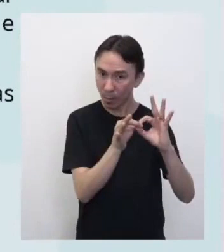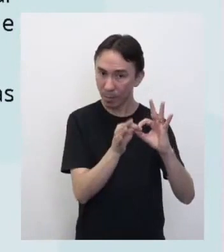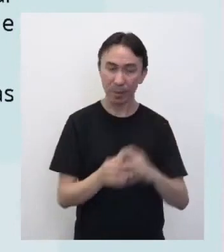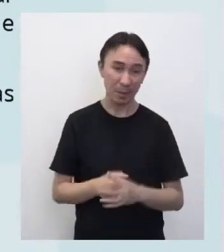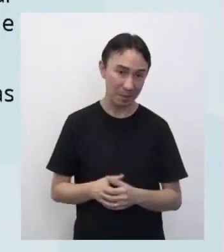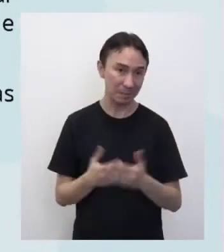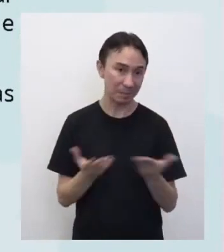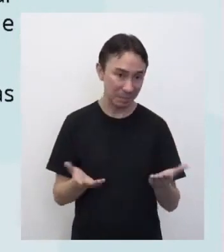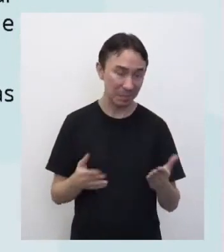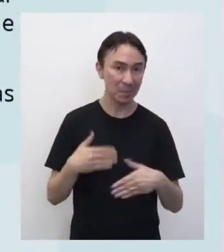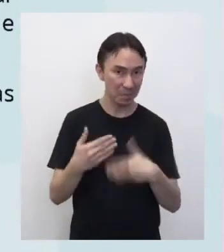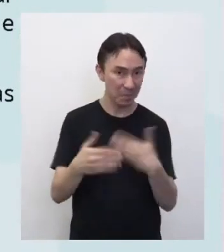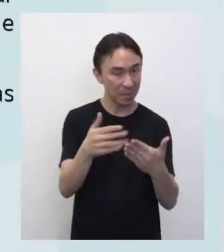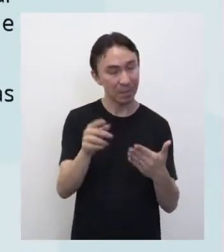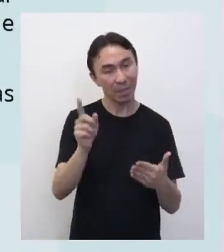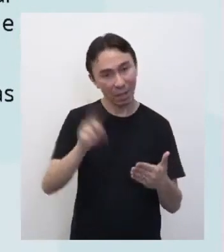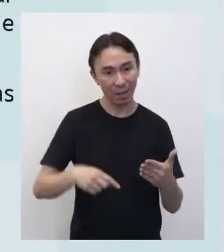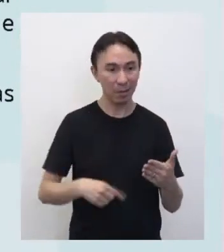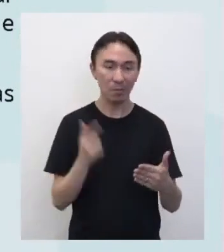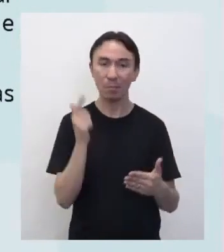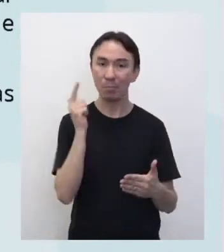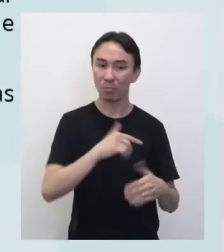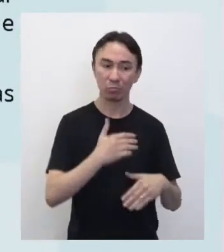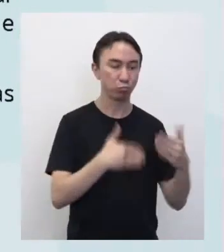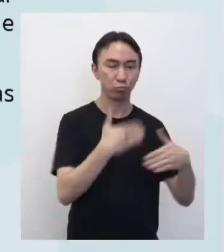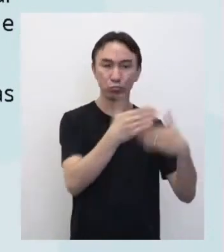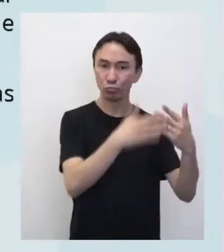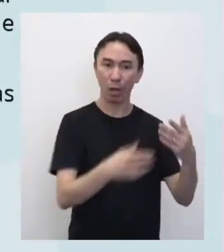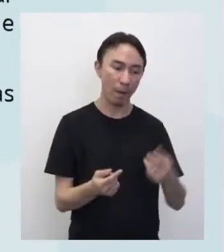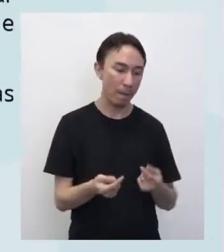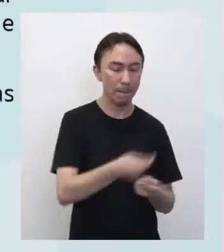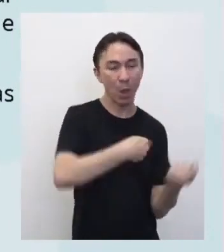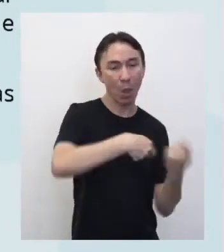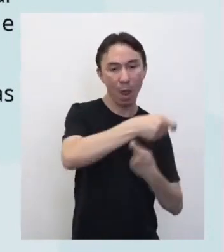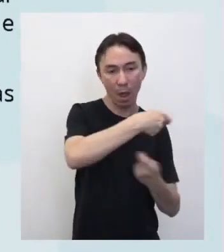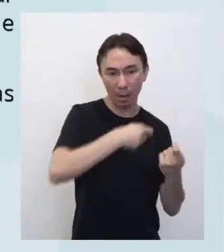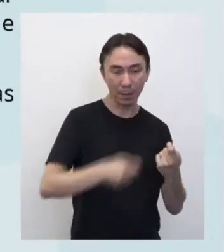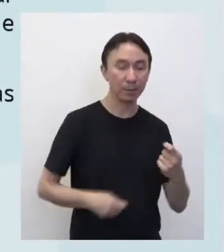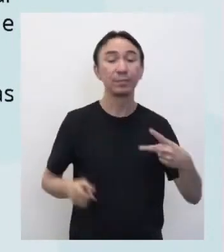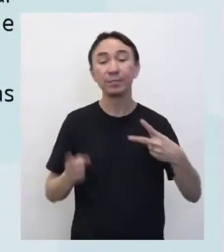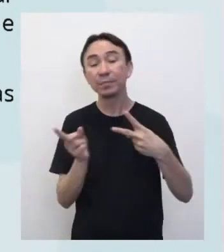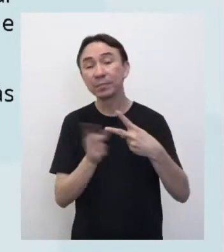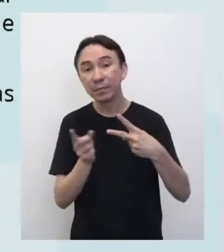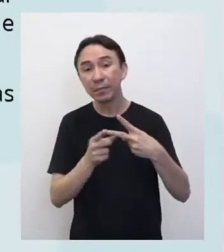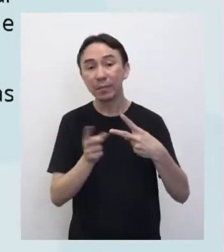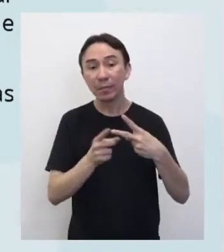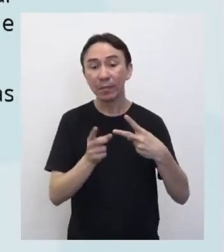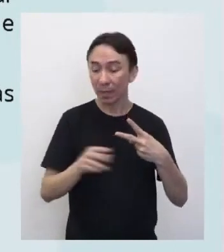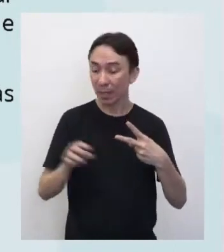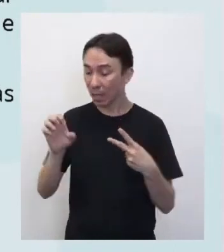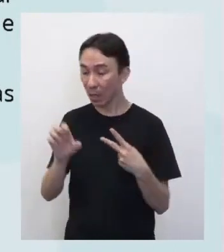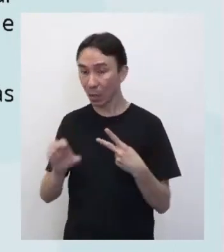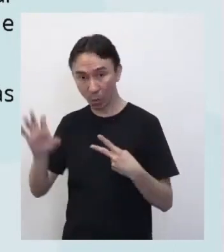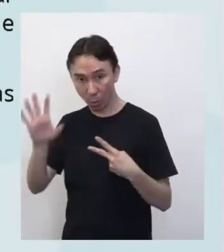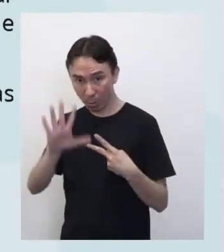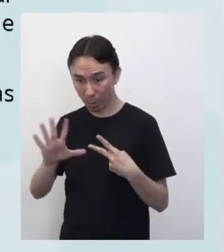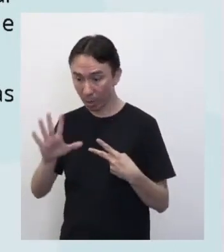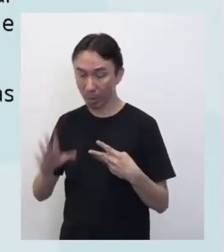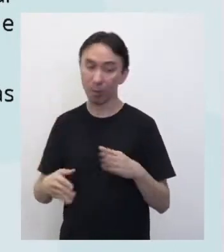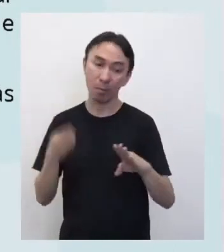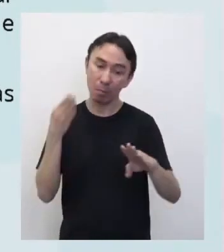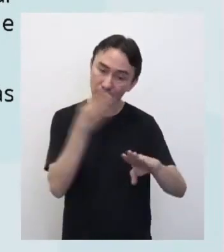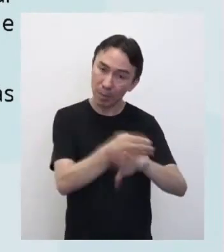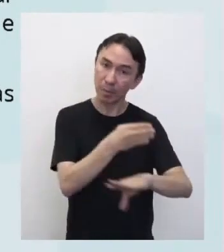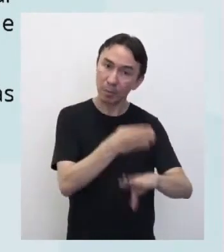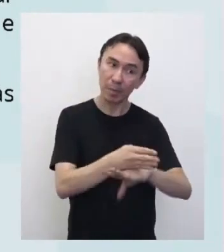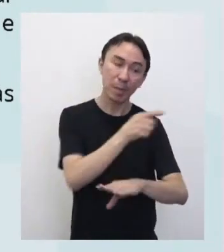depois foram transformadas em rotas comerciais. Participação europeia no comércio do mar Mediterrâneo, antes